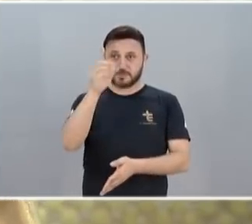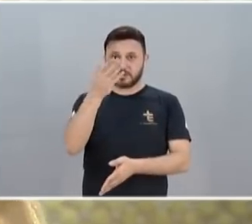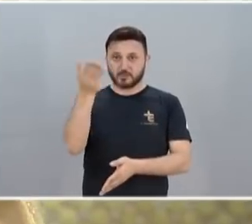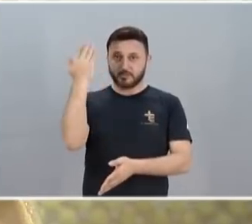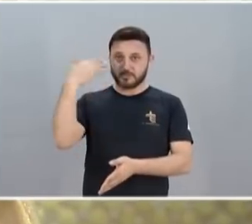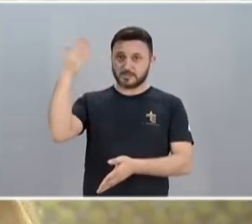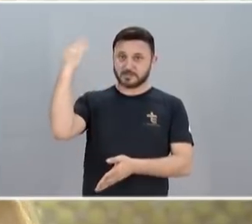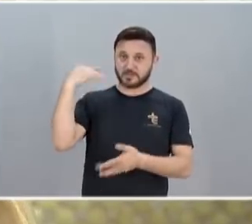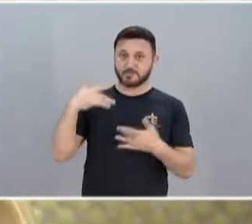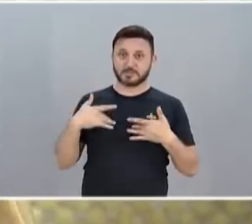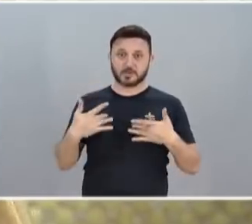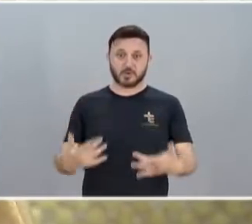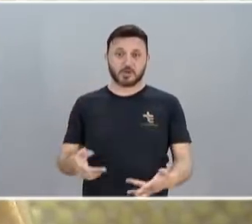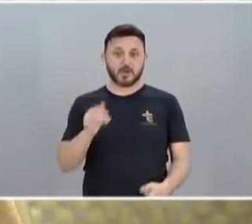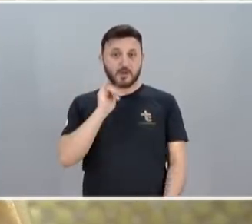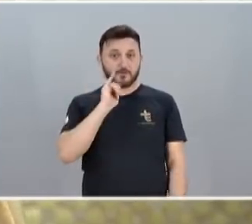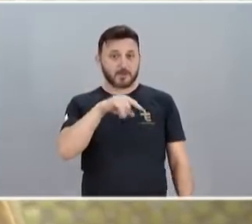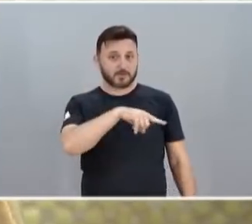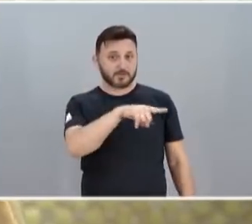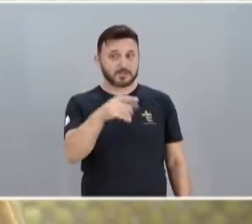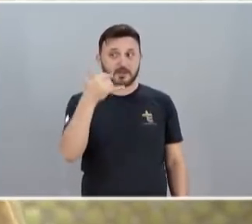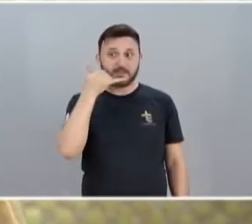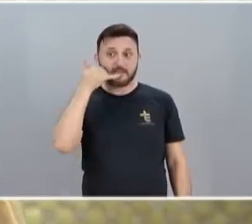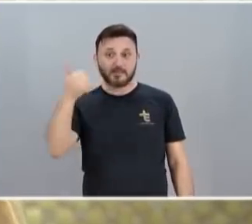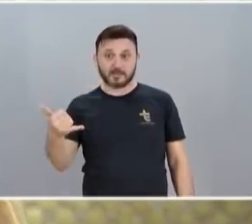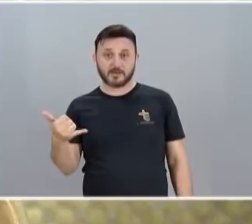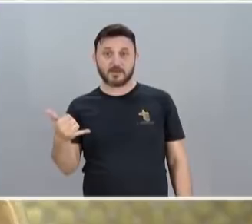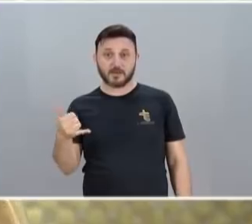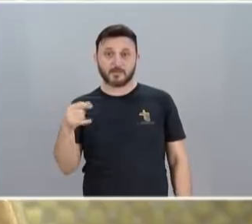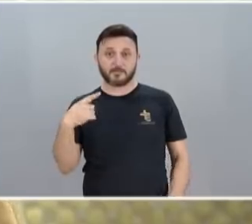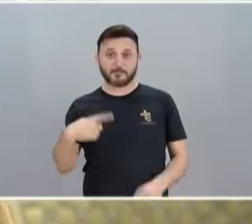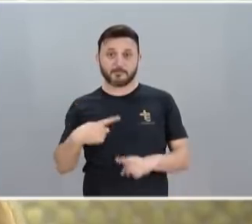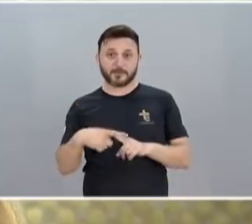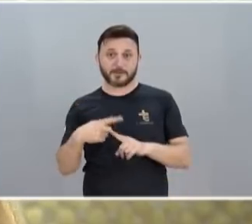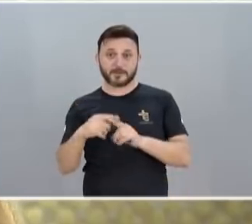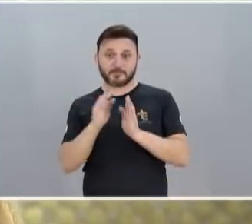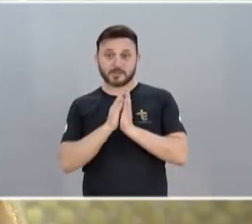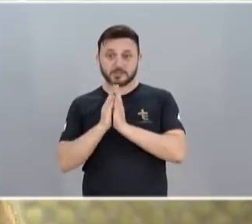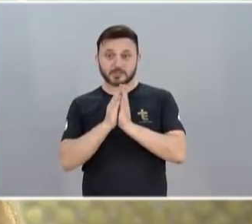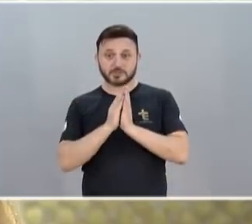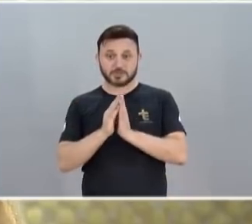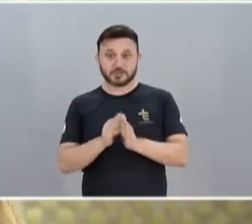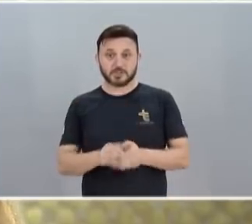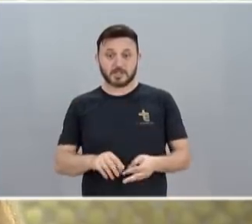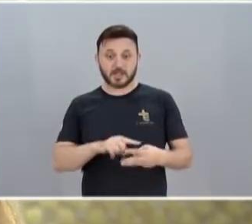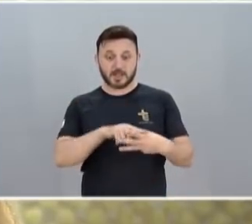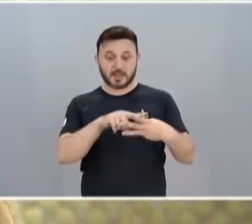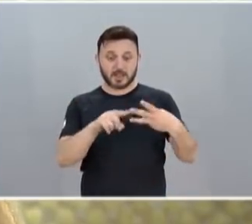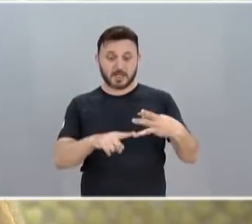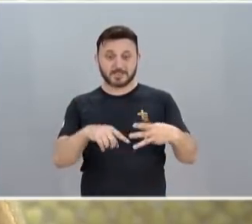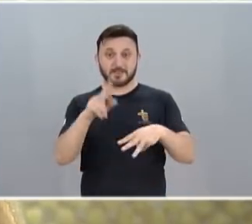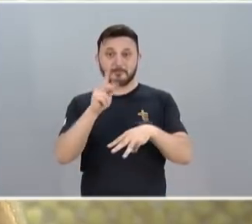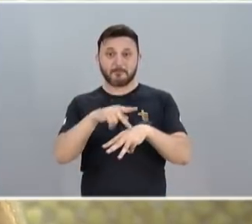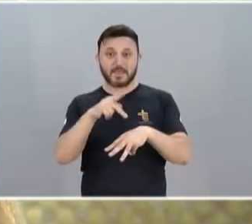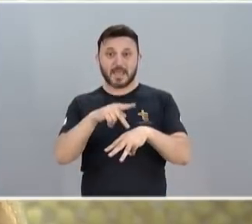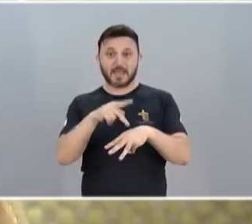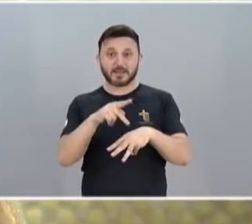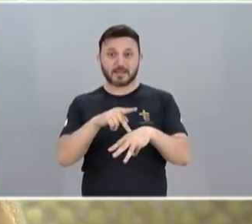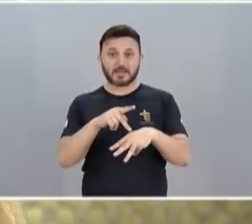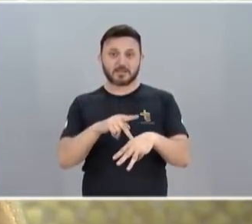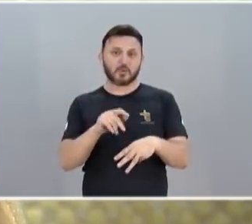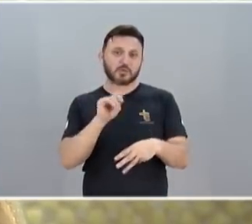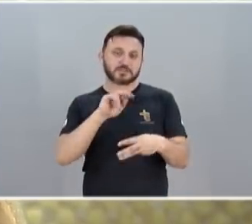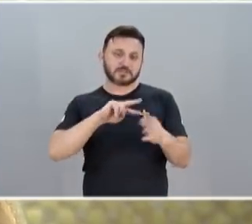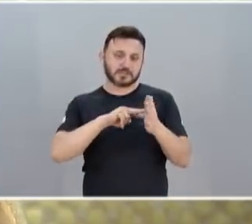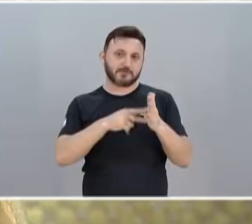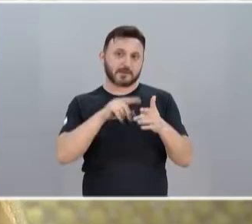anterior, eu disse para as pessoas ligarem, e três pedras foram as mais apontadas.